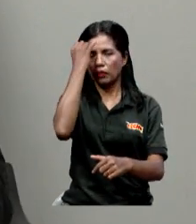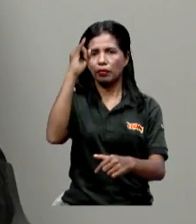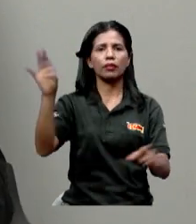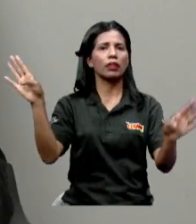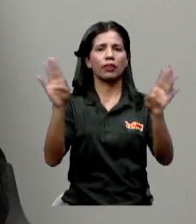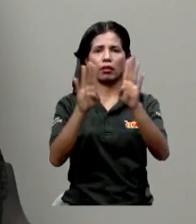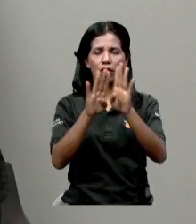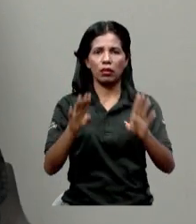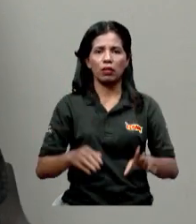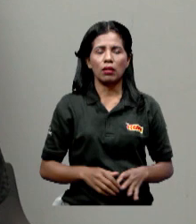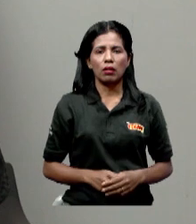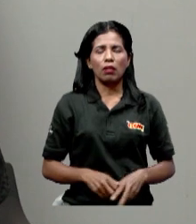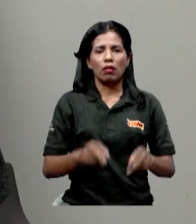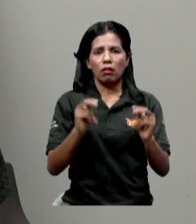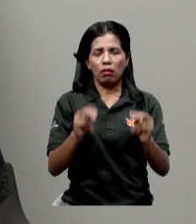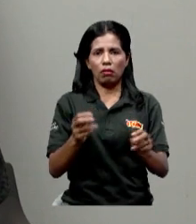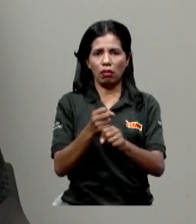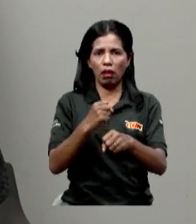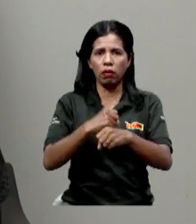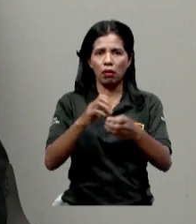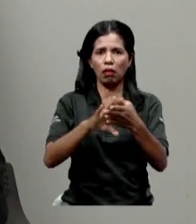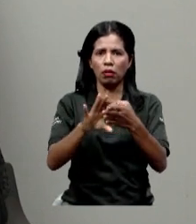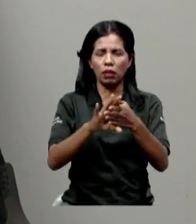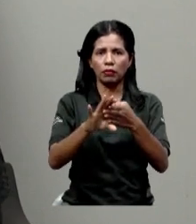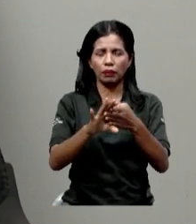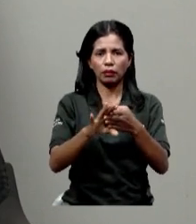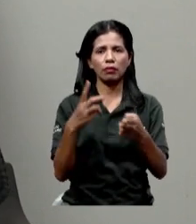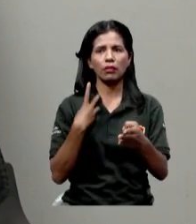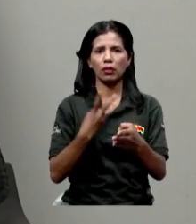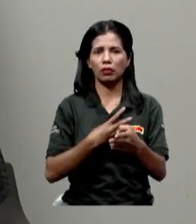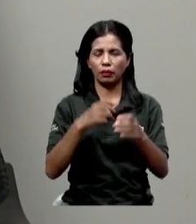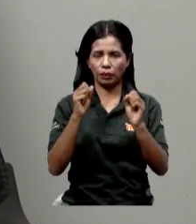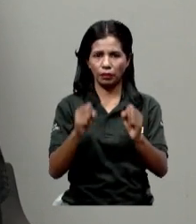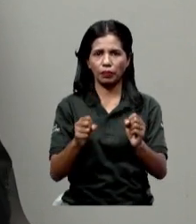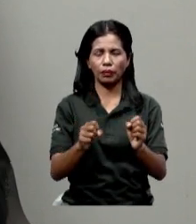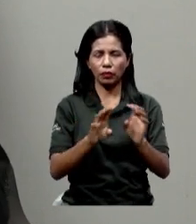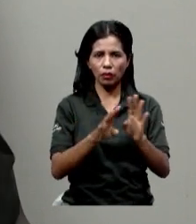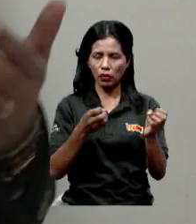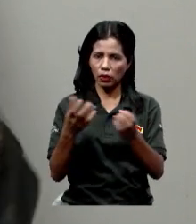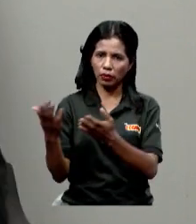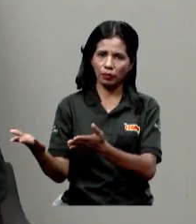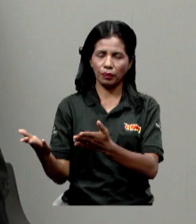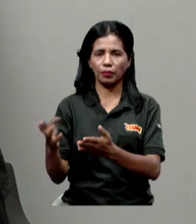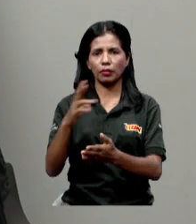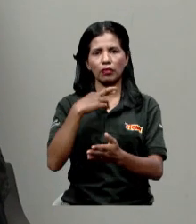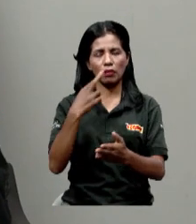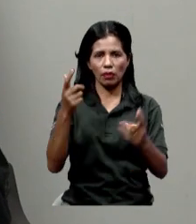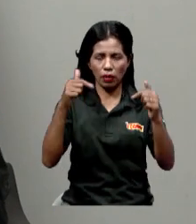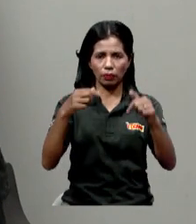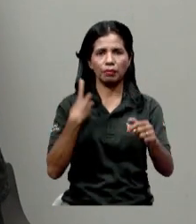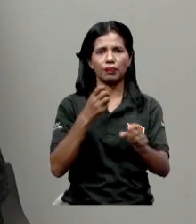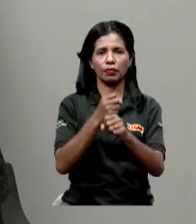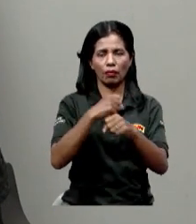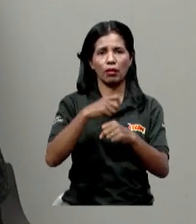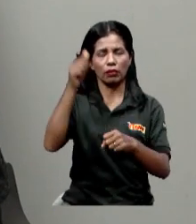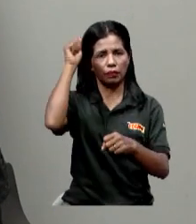takatia. Anto persija fale karta ida urgente ho sita, ba para tu ho sik fale. I ami halo te analisi sida,